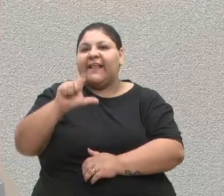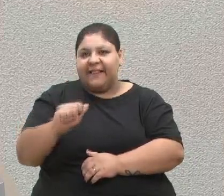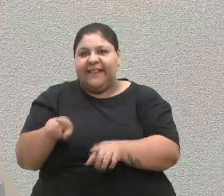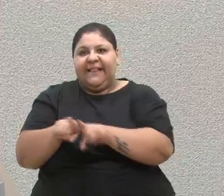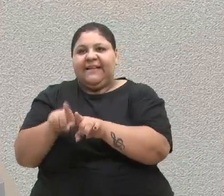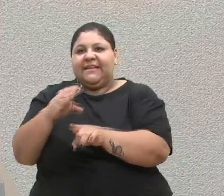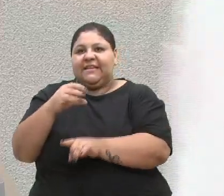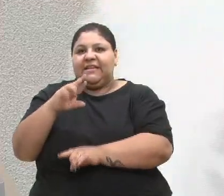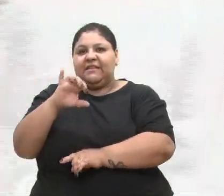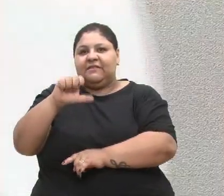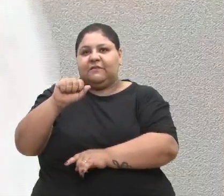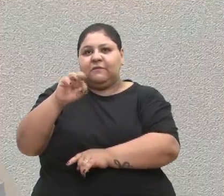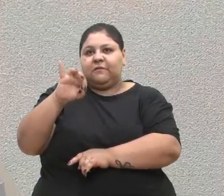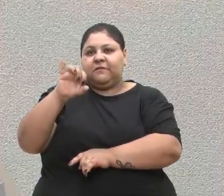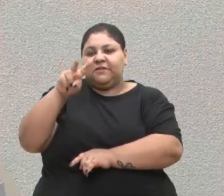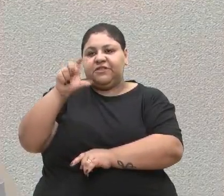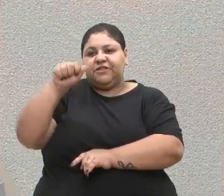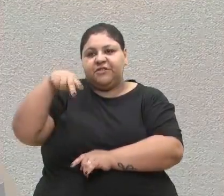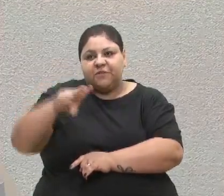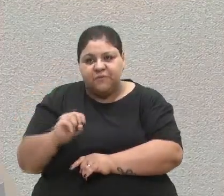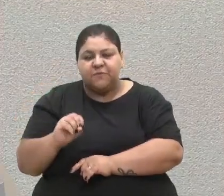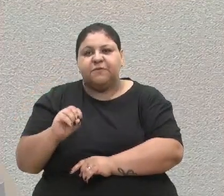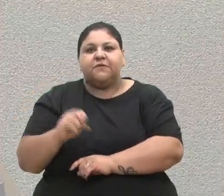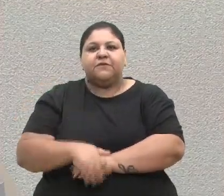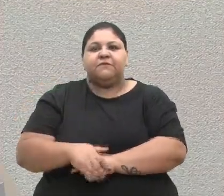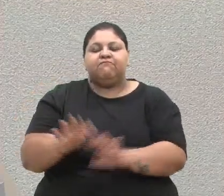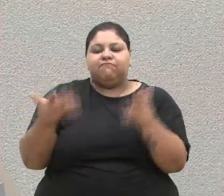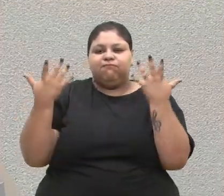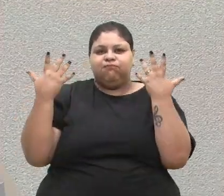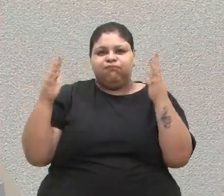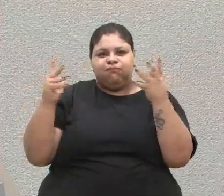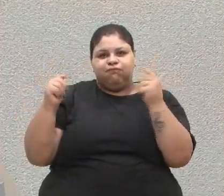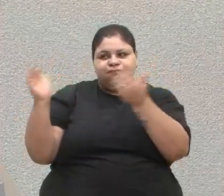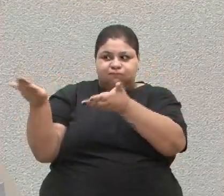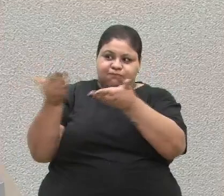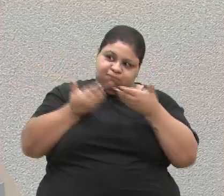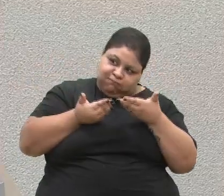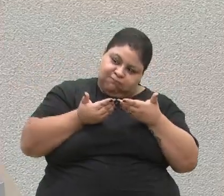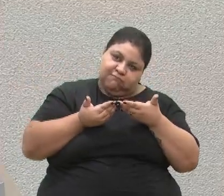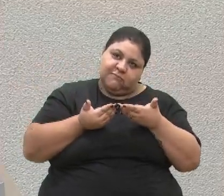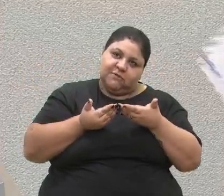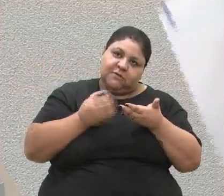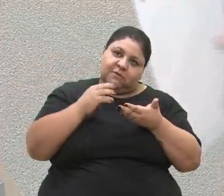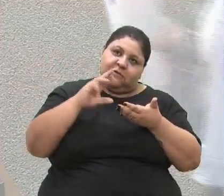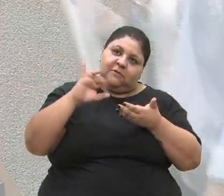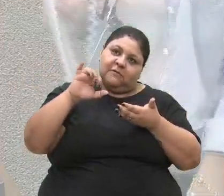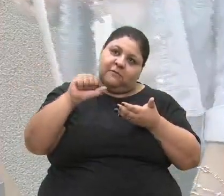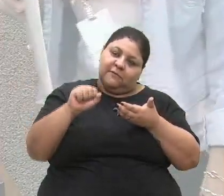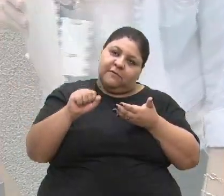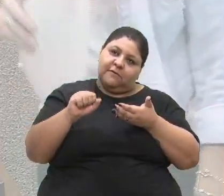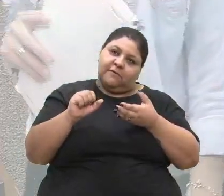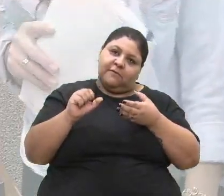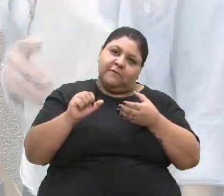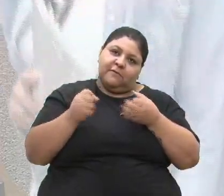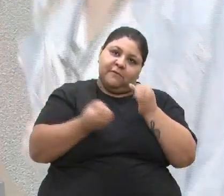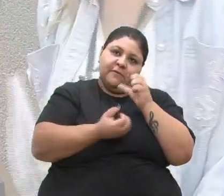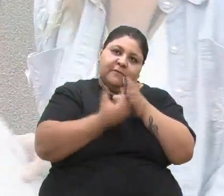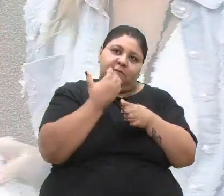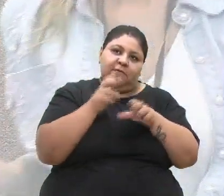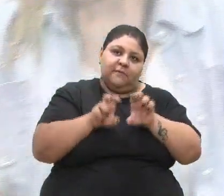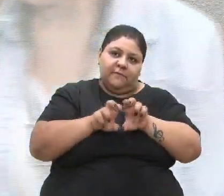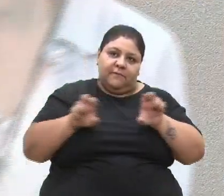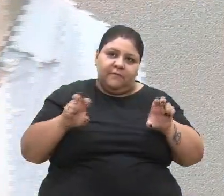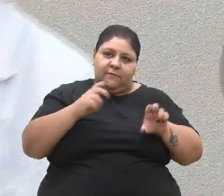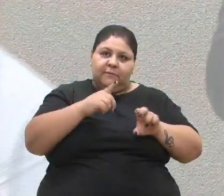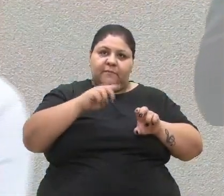Cristiano Becker da Silva. Parabéns, sejam bem-vindos. E o Cristiano que comigo forma a bancada do